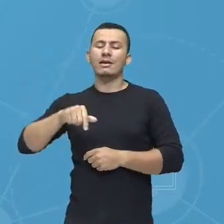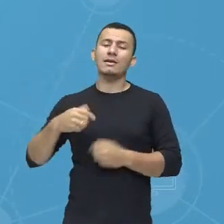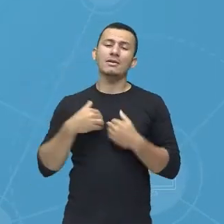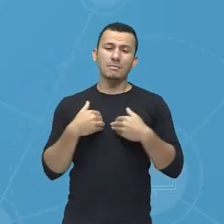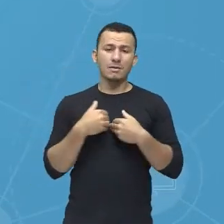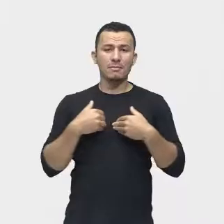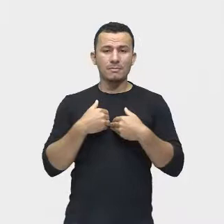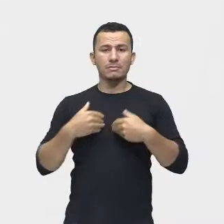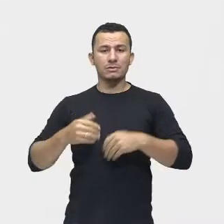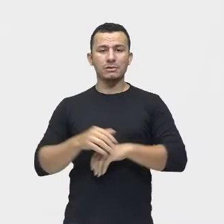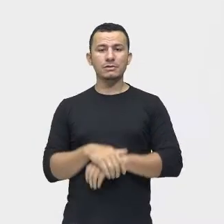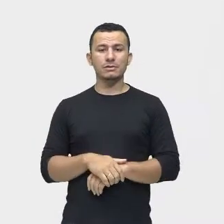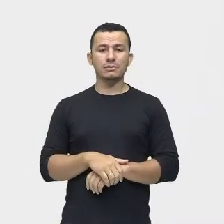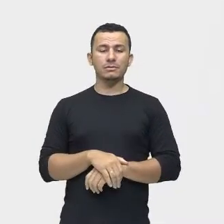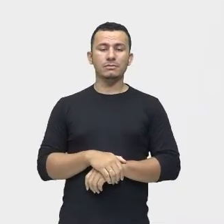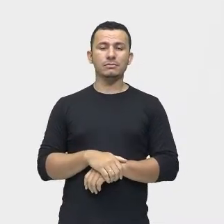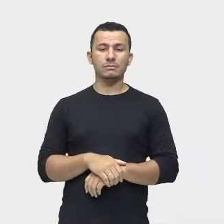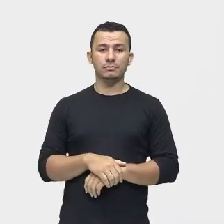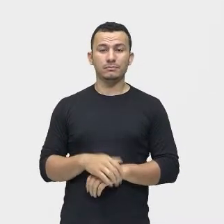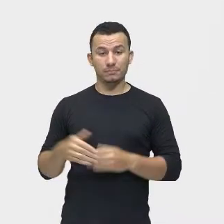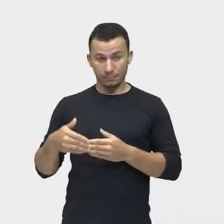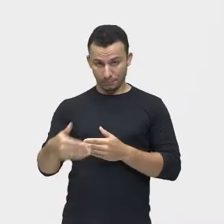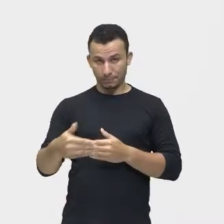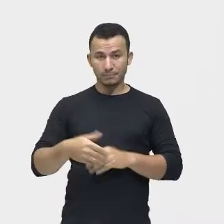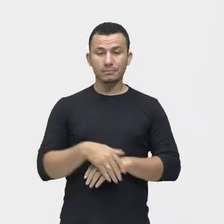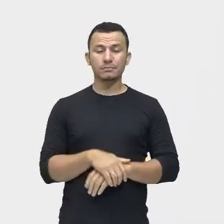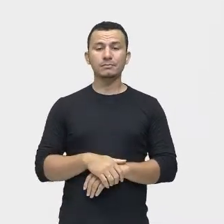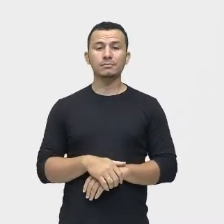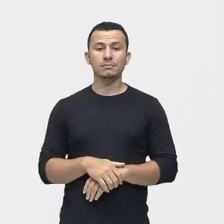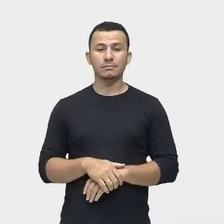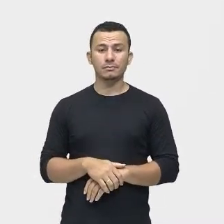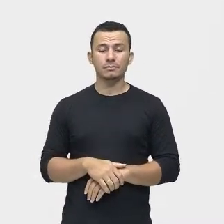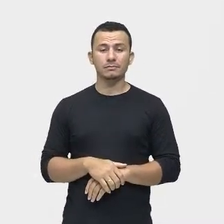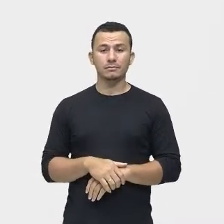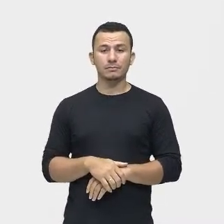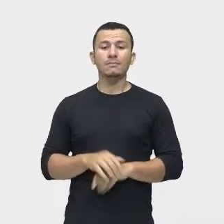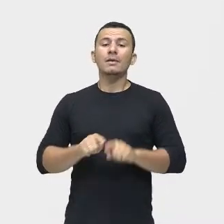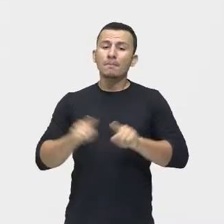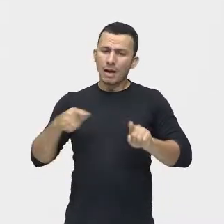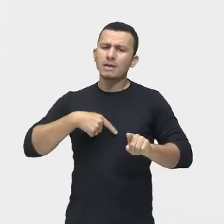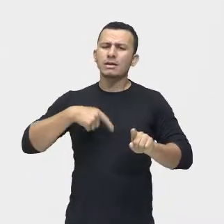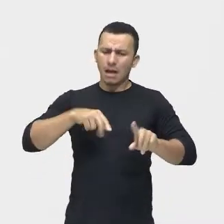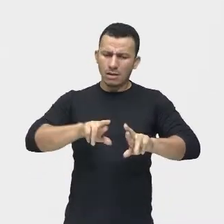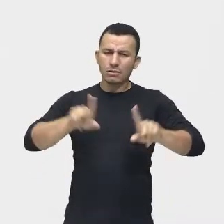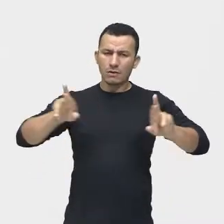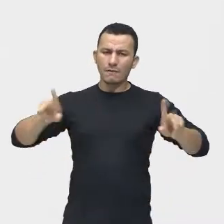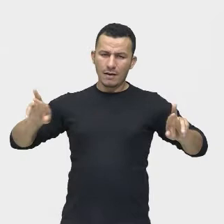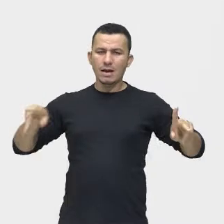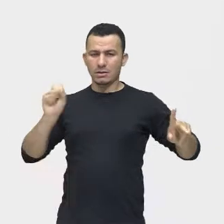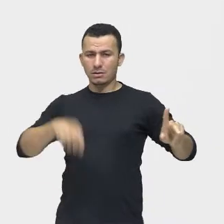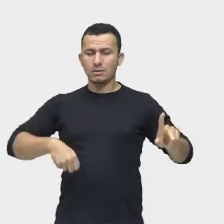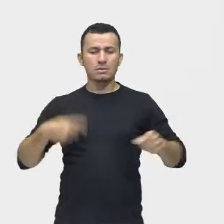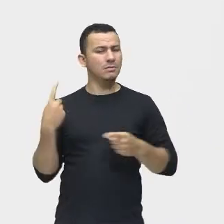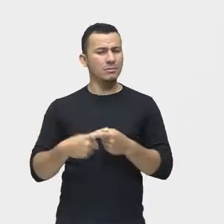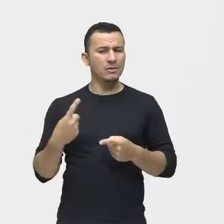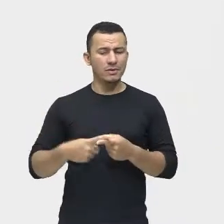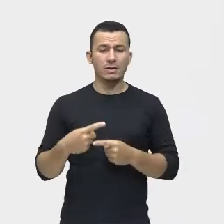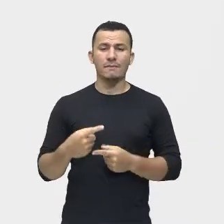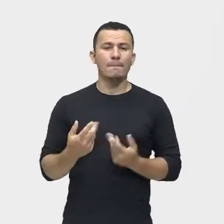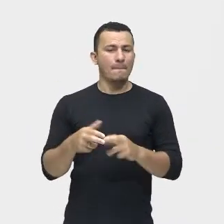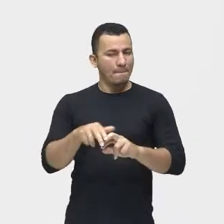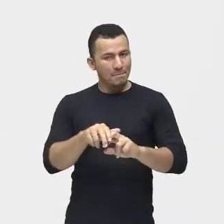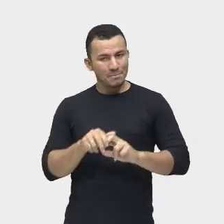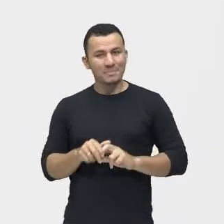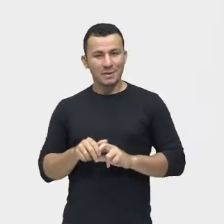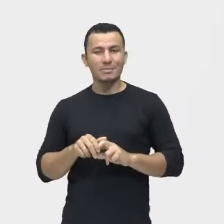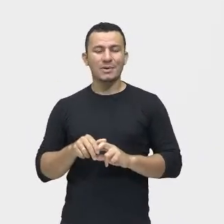pessoal? Vamos adiante. No entanto, nós nos diferenciamos. Mas por quê? Graças